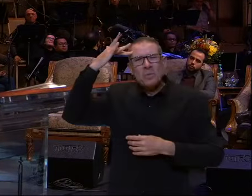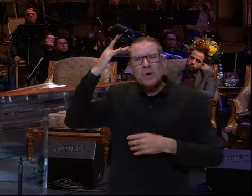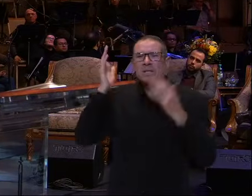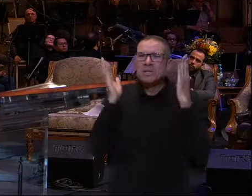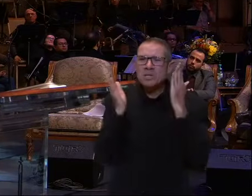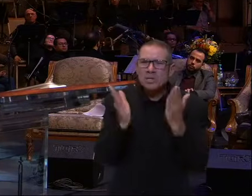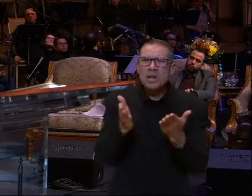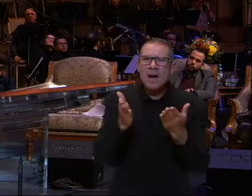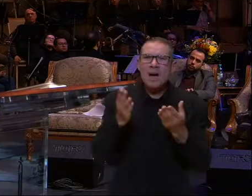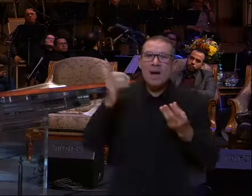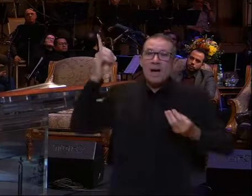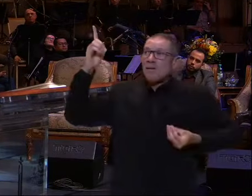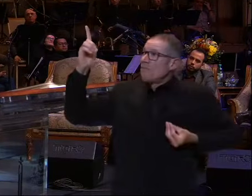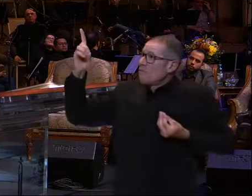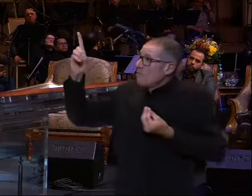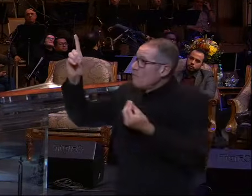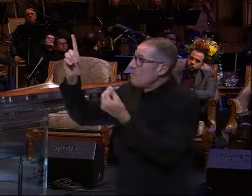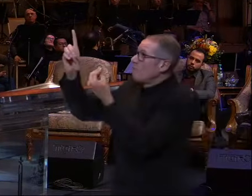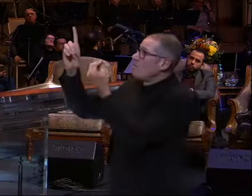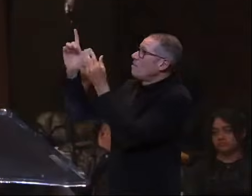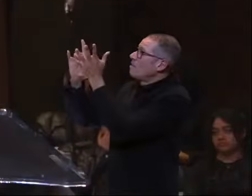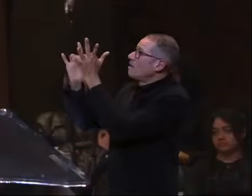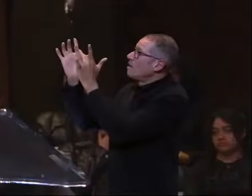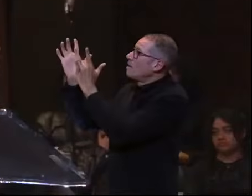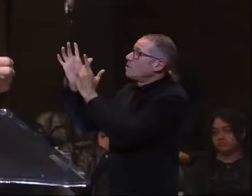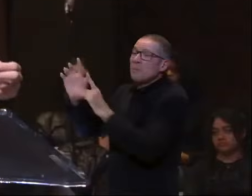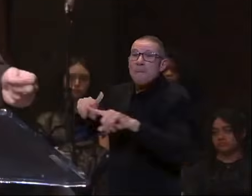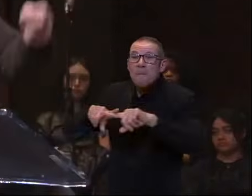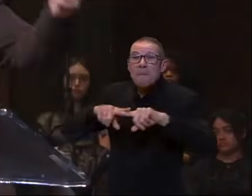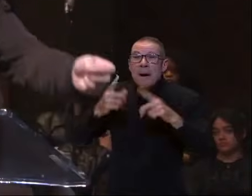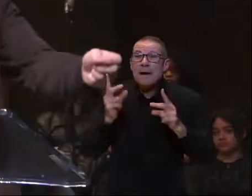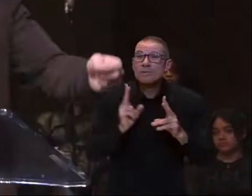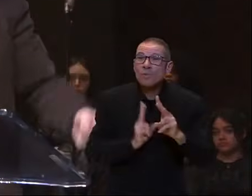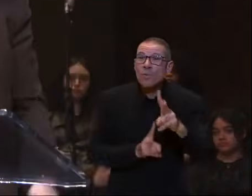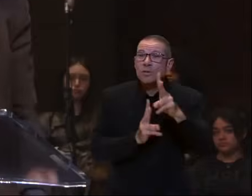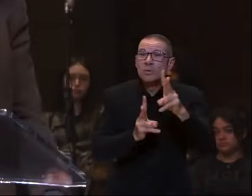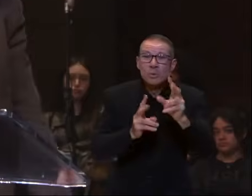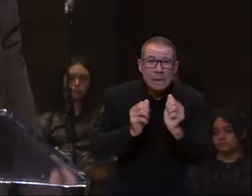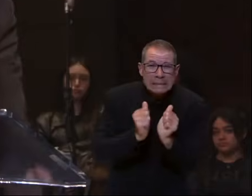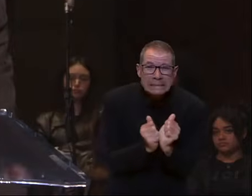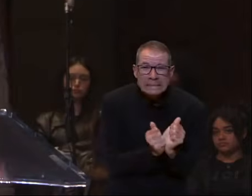já entregou a vida para Jesus, mas continua escravo.